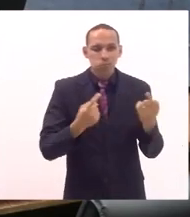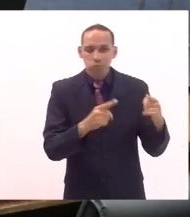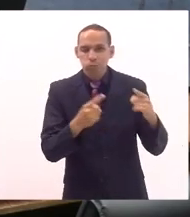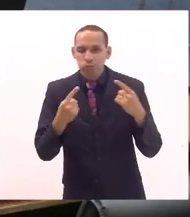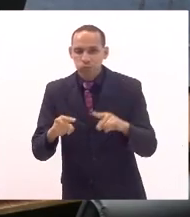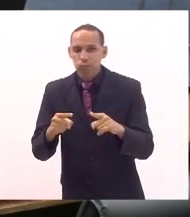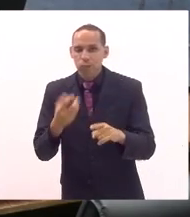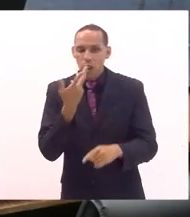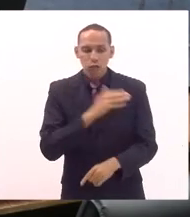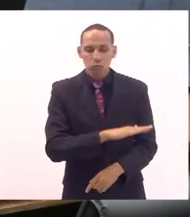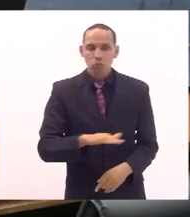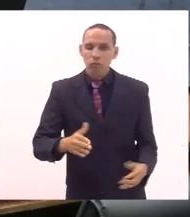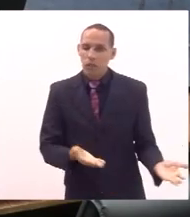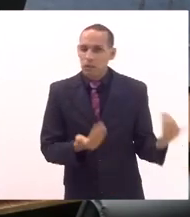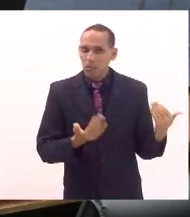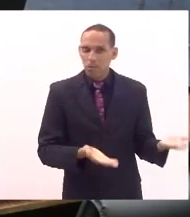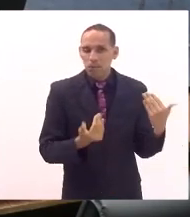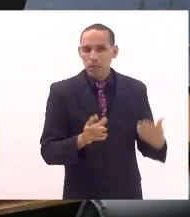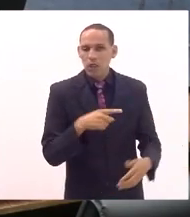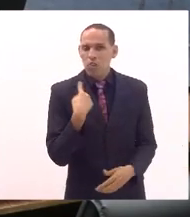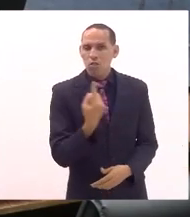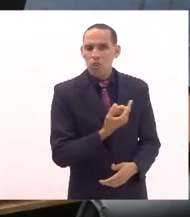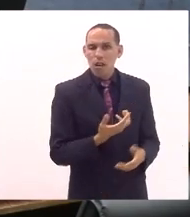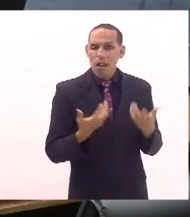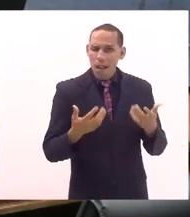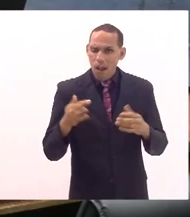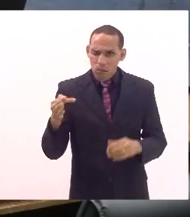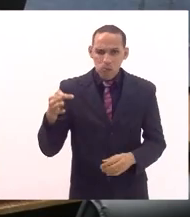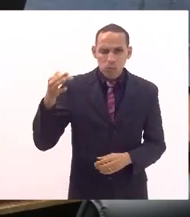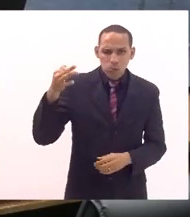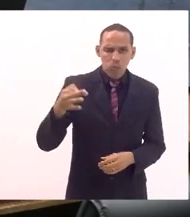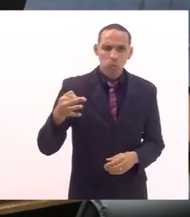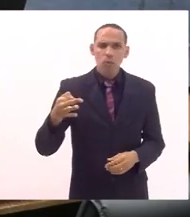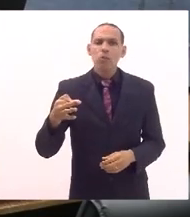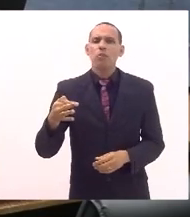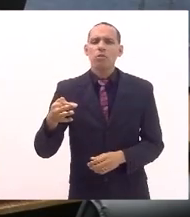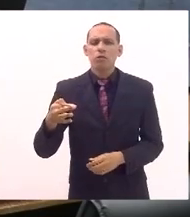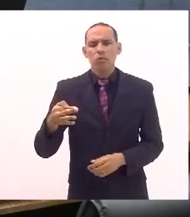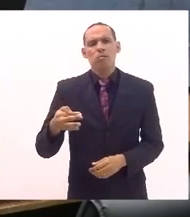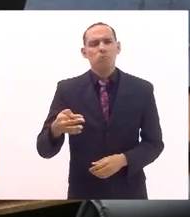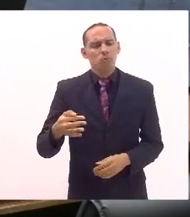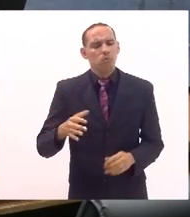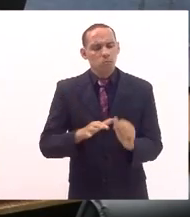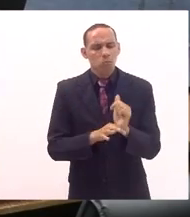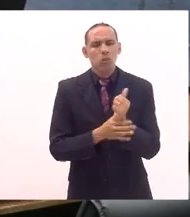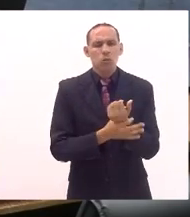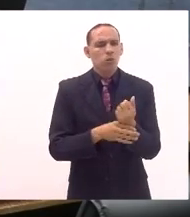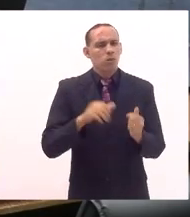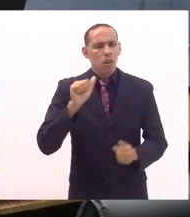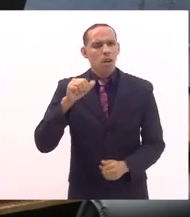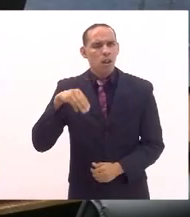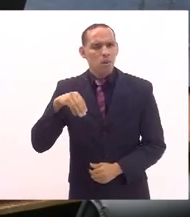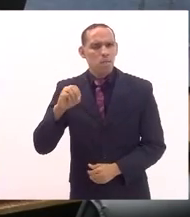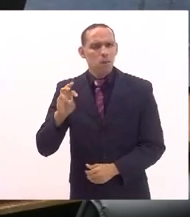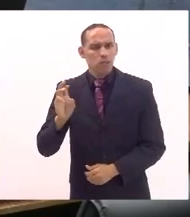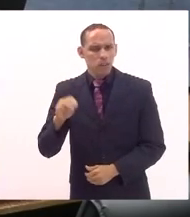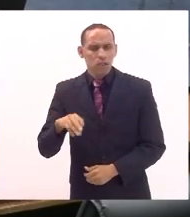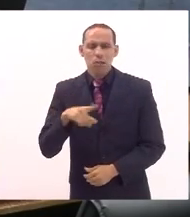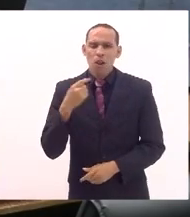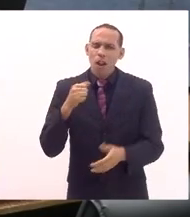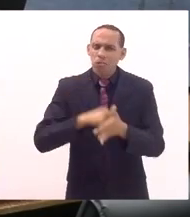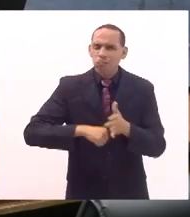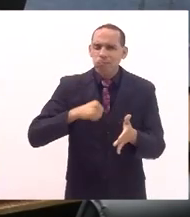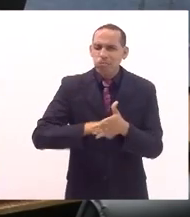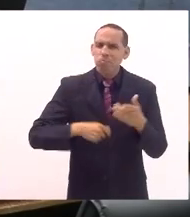e adolescentes Se nós queremos ter um futuro garantido Deputado Rodrigo Amorim precisamos combater